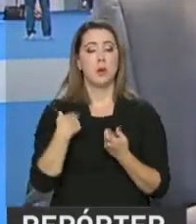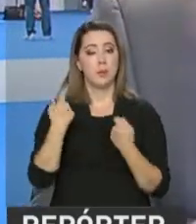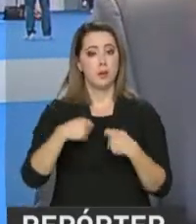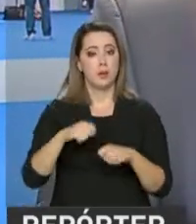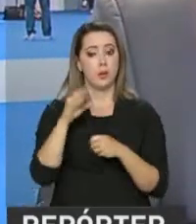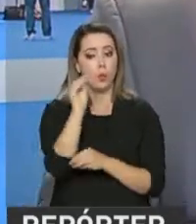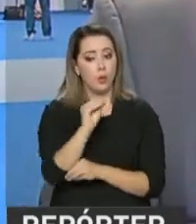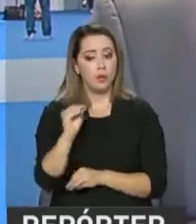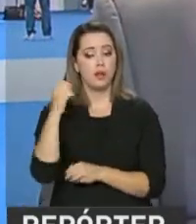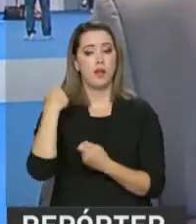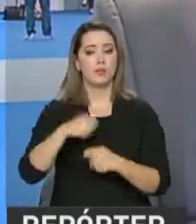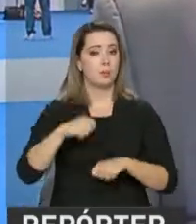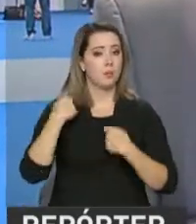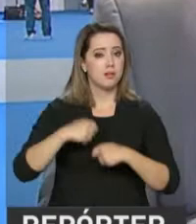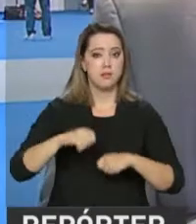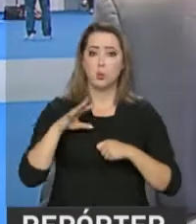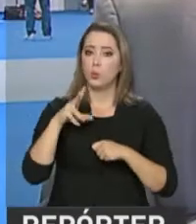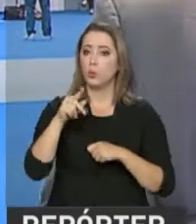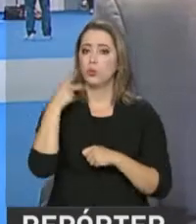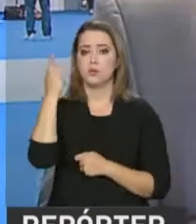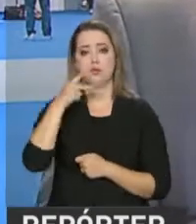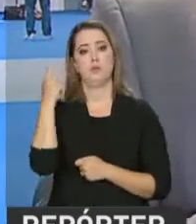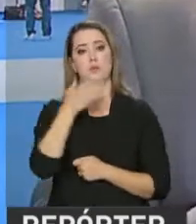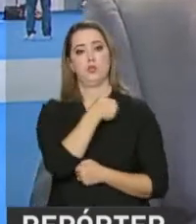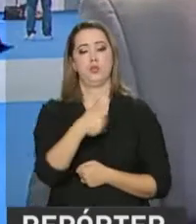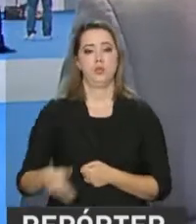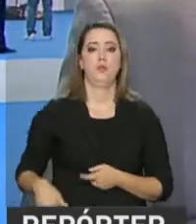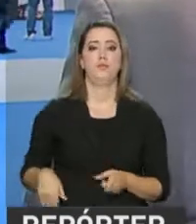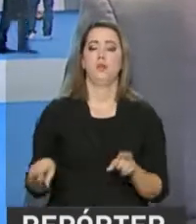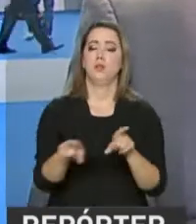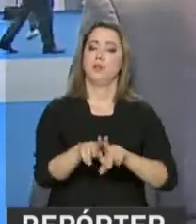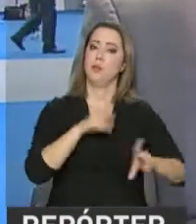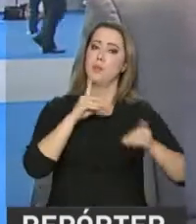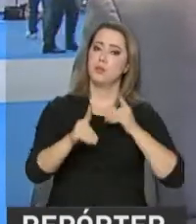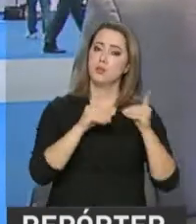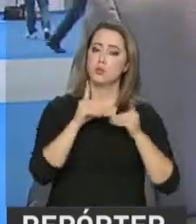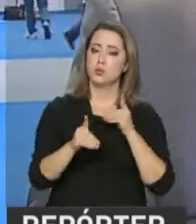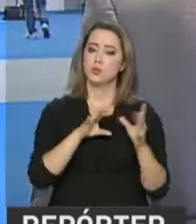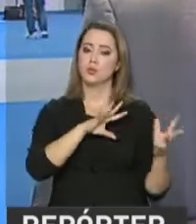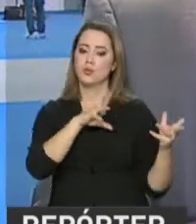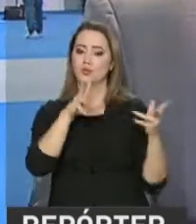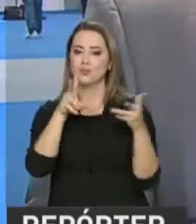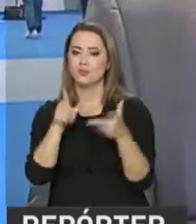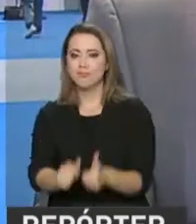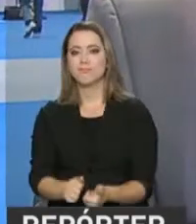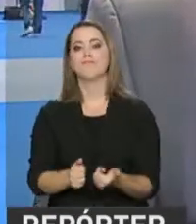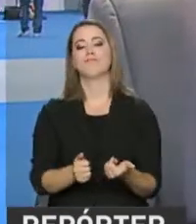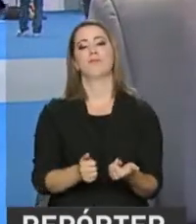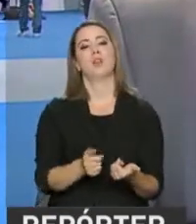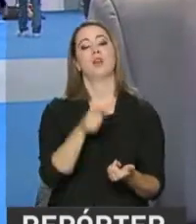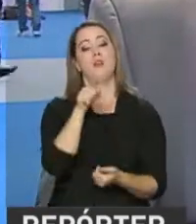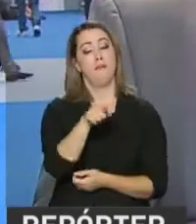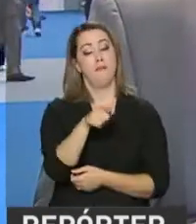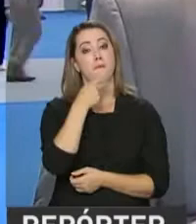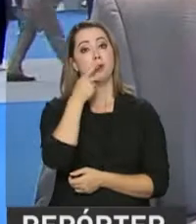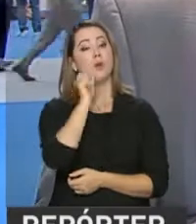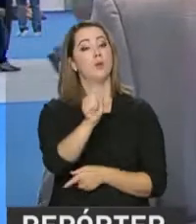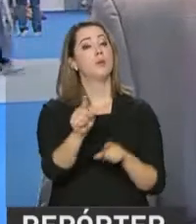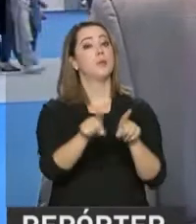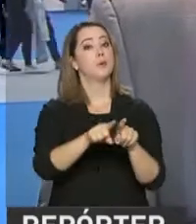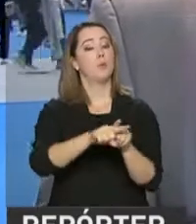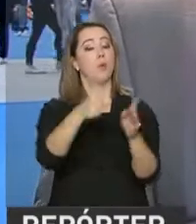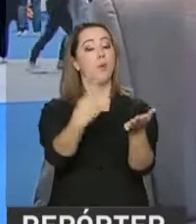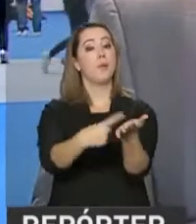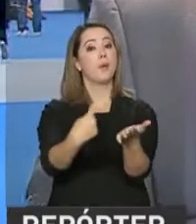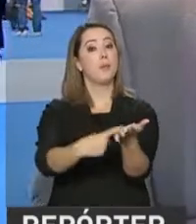todas as políticas públicas e também os debates internacionais michel temer reafirmou os líderes o compromisso